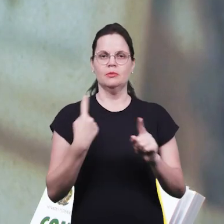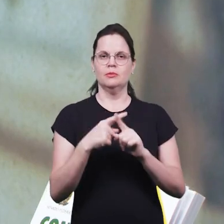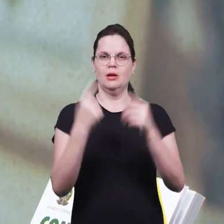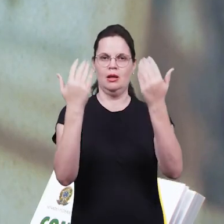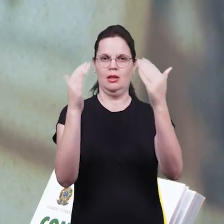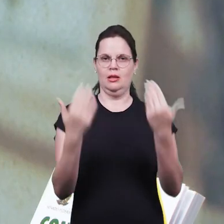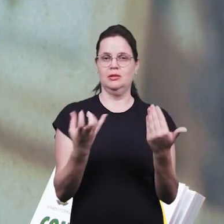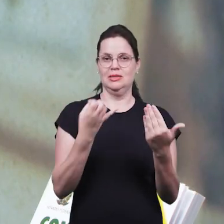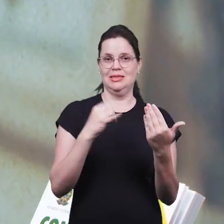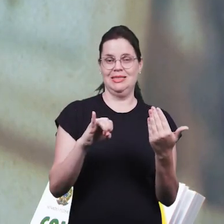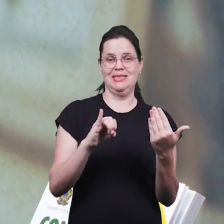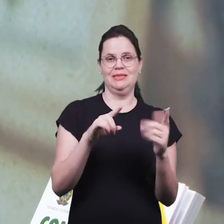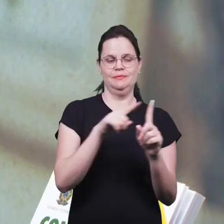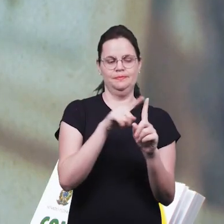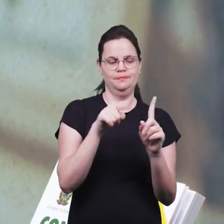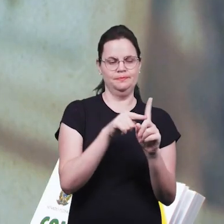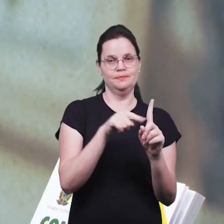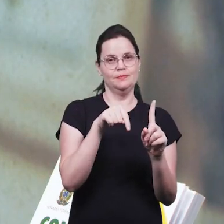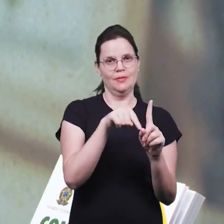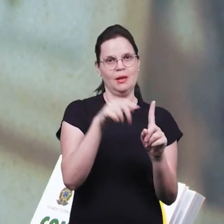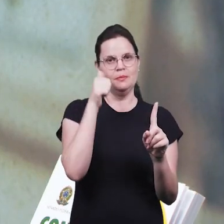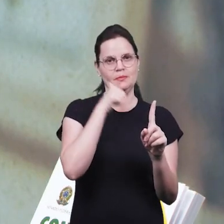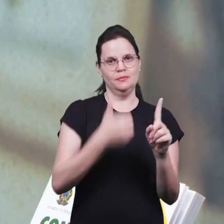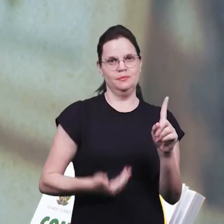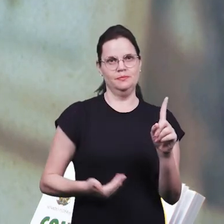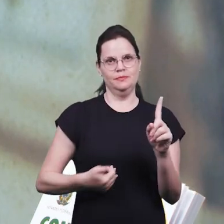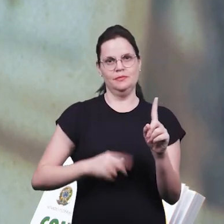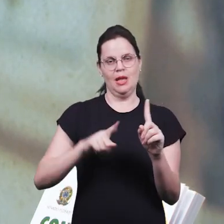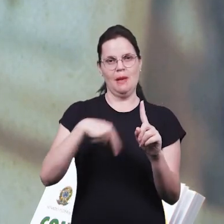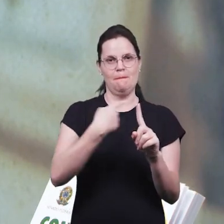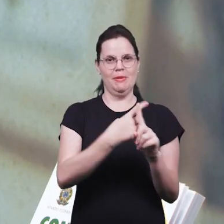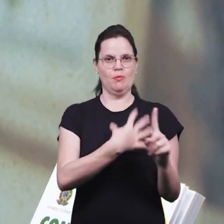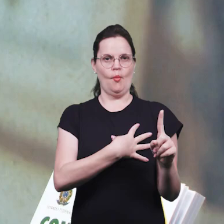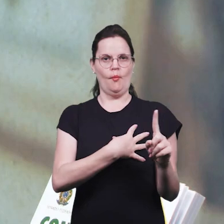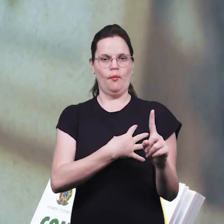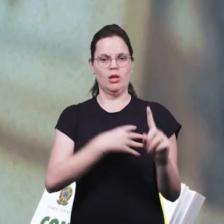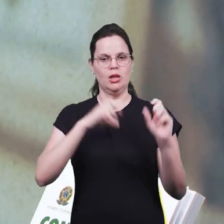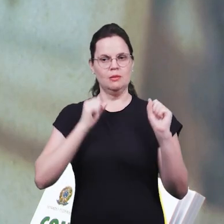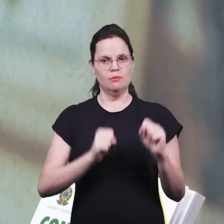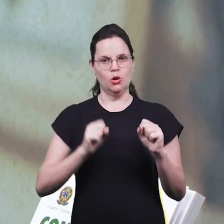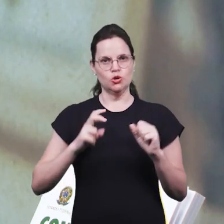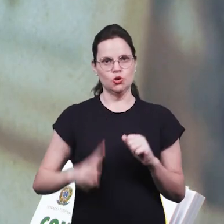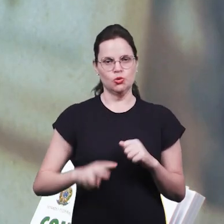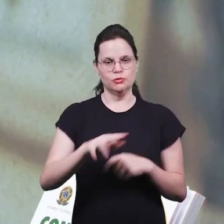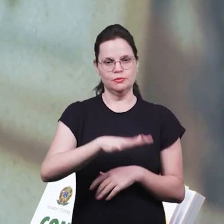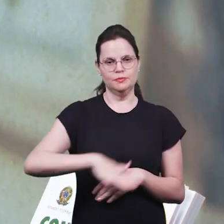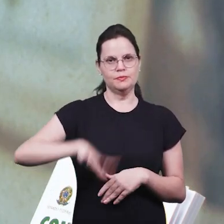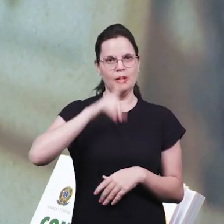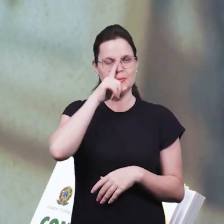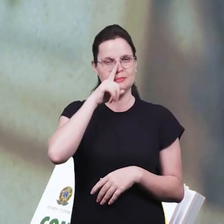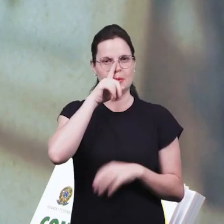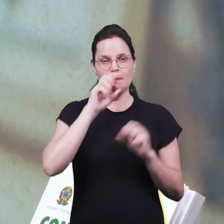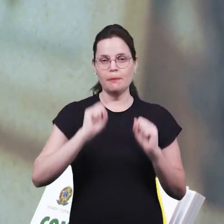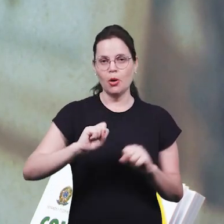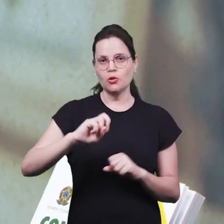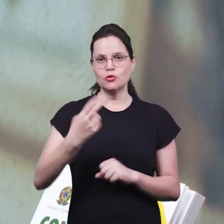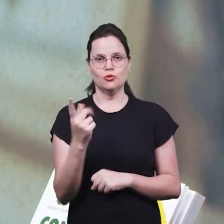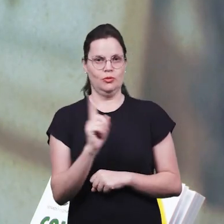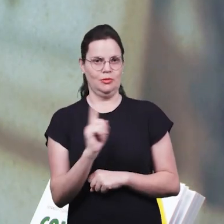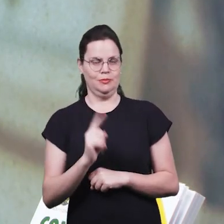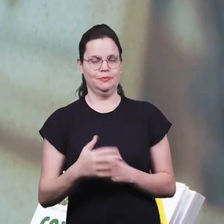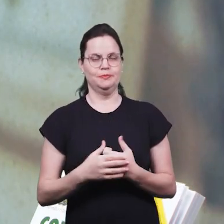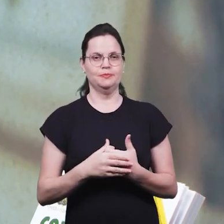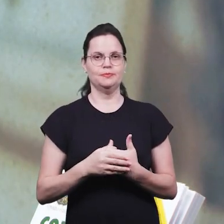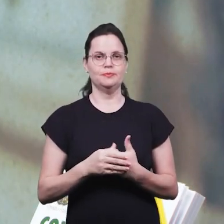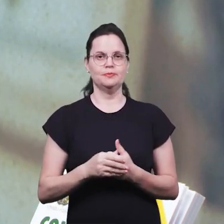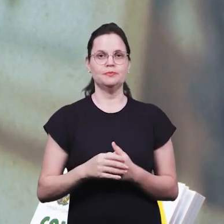se a funcionária que era gestante e lactante poderia continuar trabalhando em ambiente insalubre. Aí